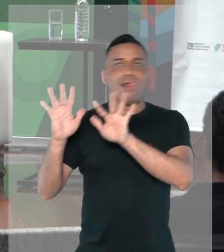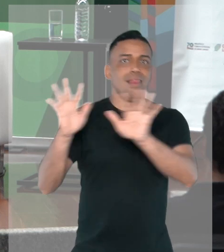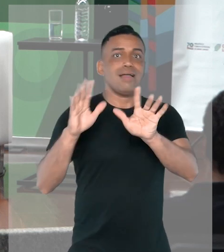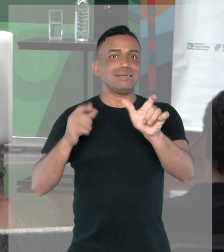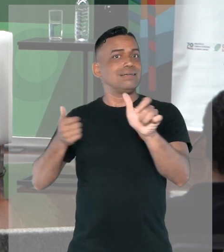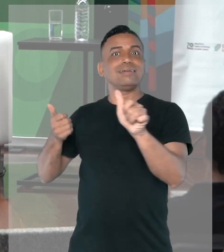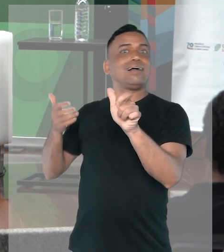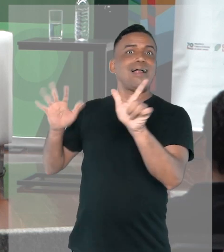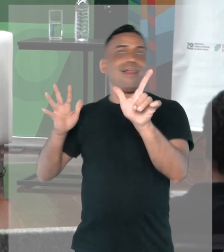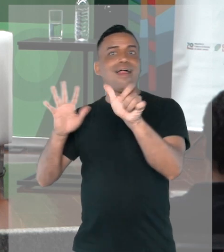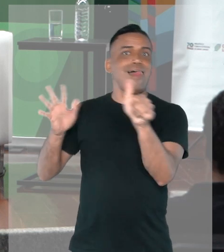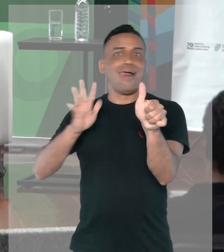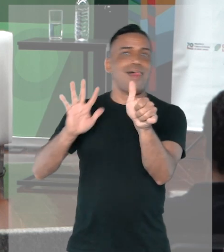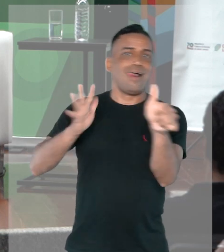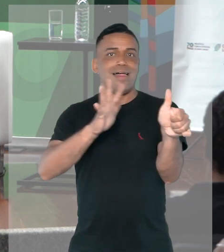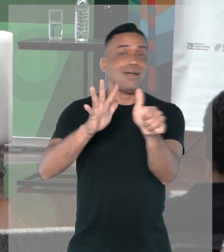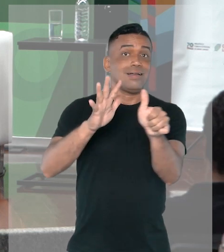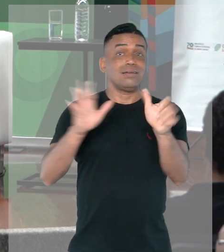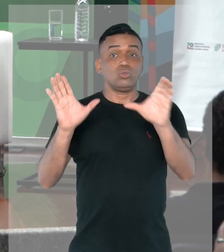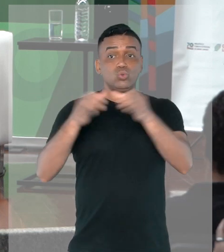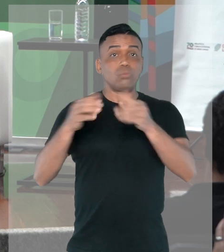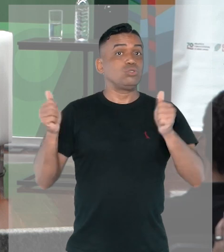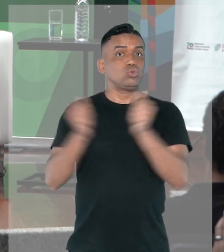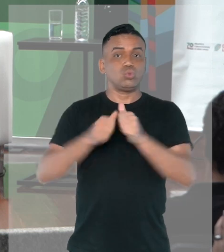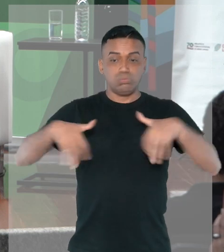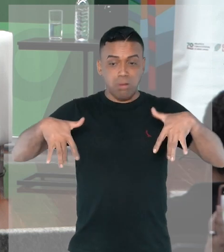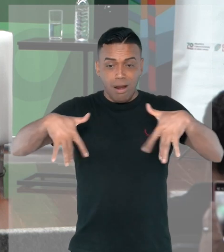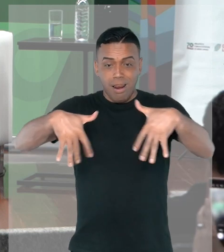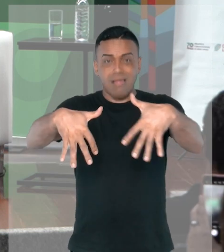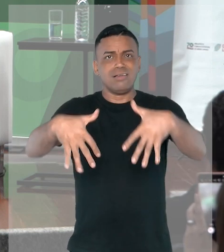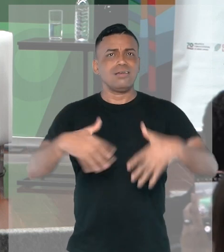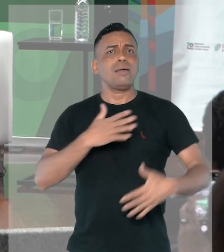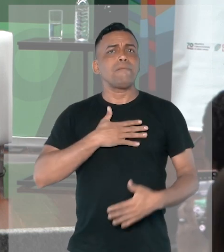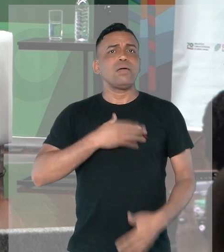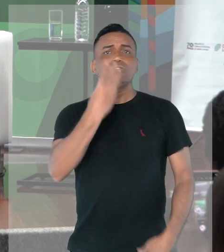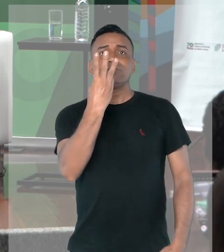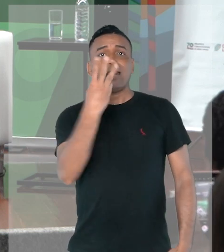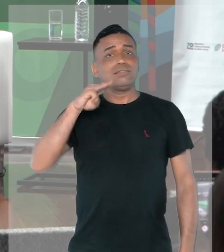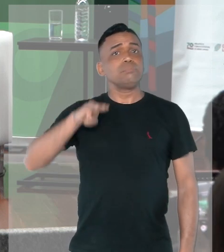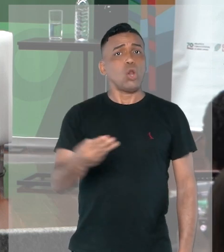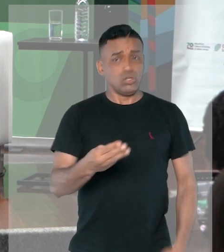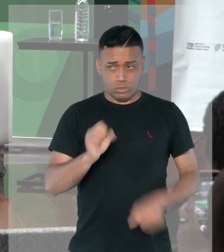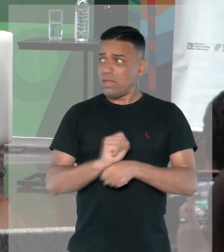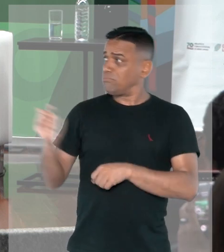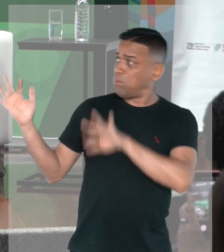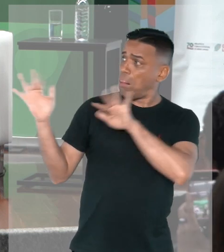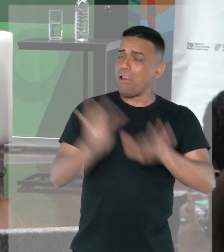Ele ia fazer uma palestra, aquela turminha toda ia junto, andando a pé. Cadê os meus 3 milhões? Estou esperando eles